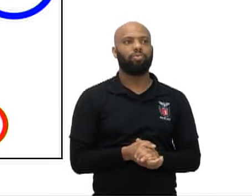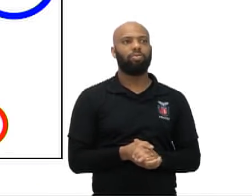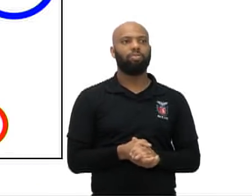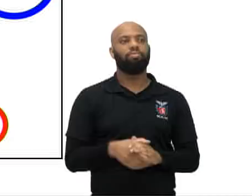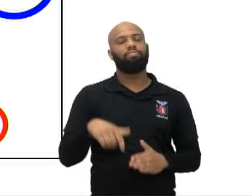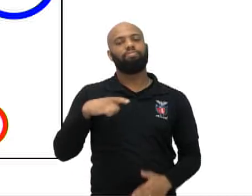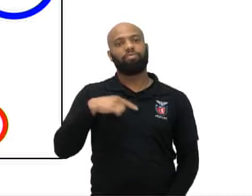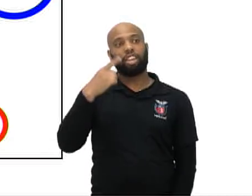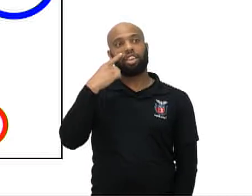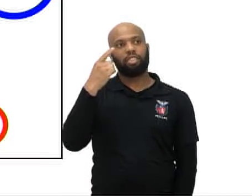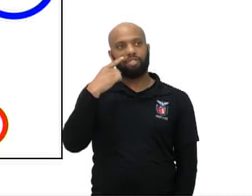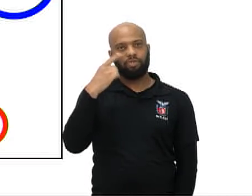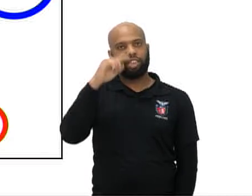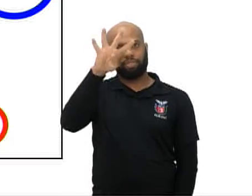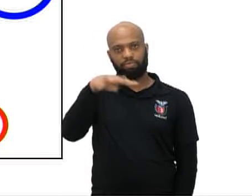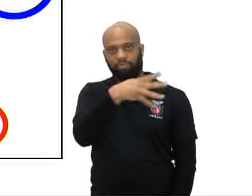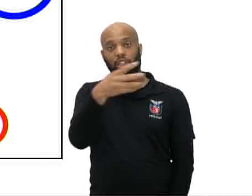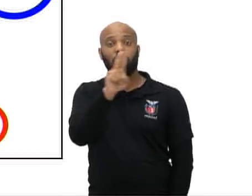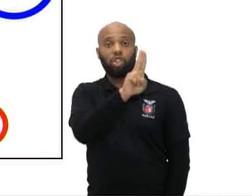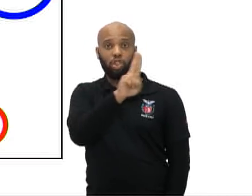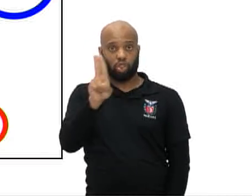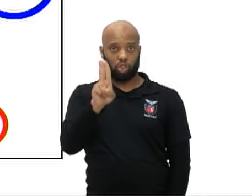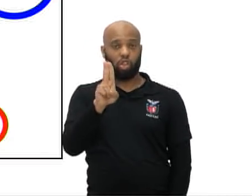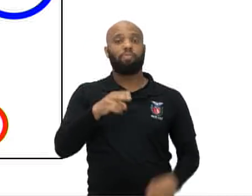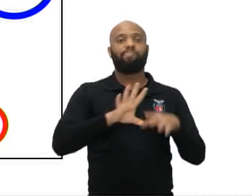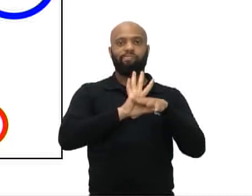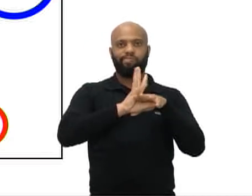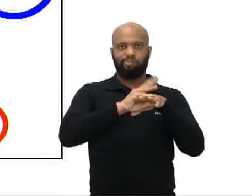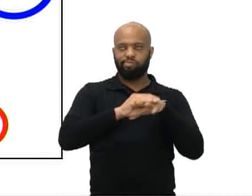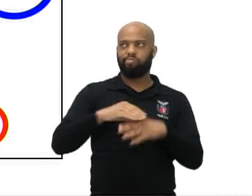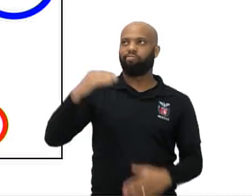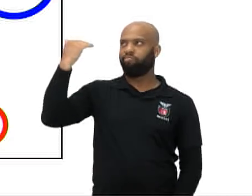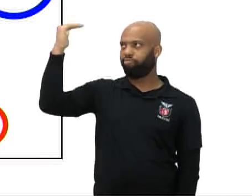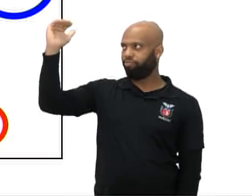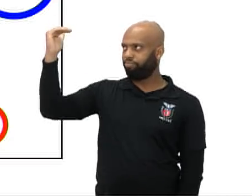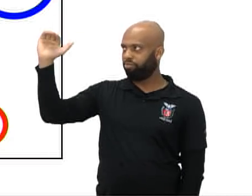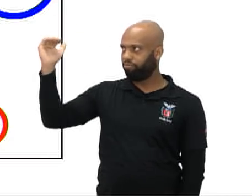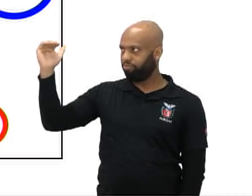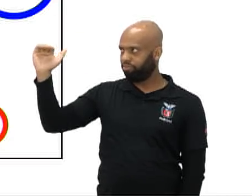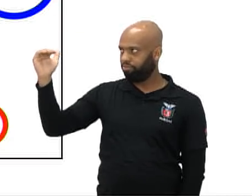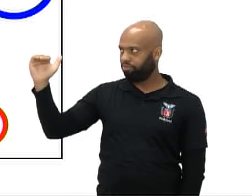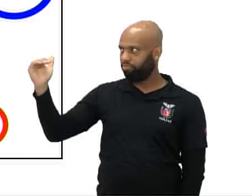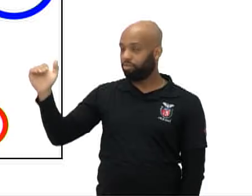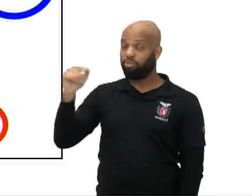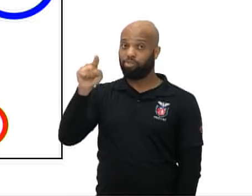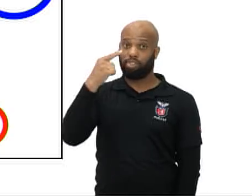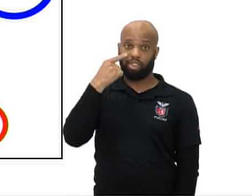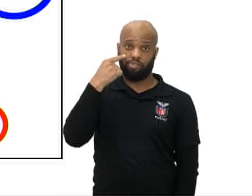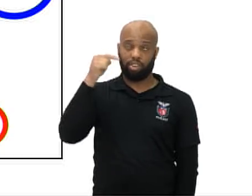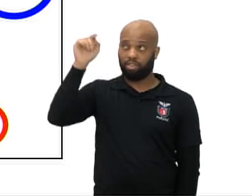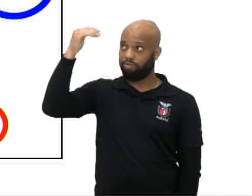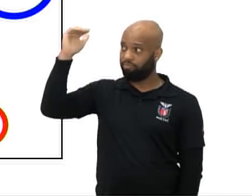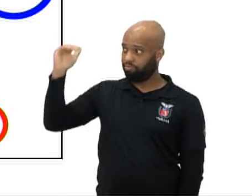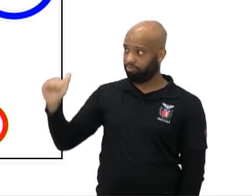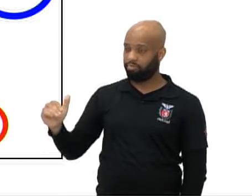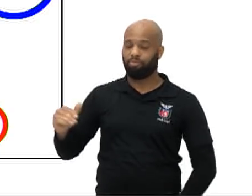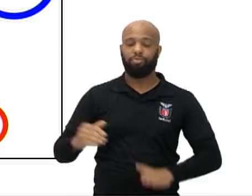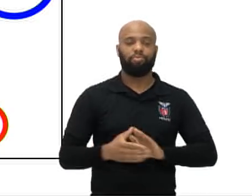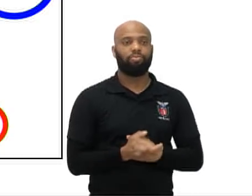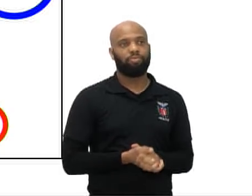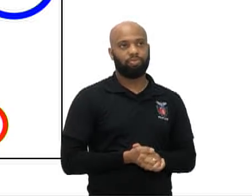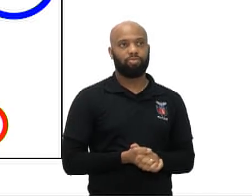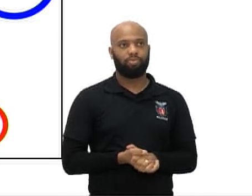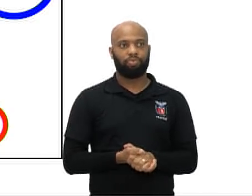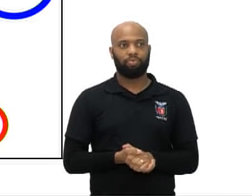Poliomielite, cachumba, rubéola, sarampo, varicela, rotavírus, gripes, todas as variedades,